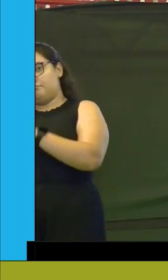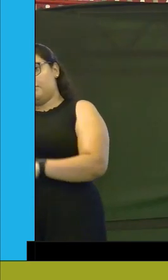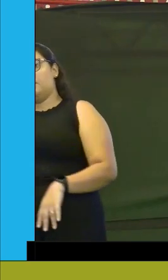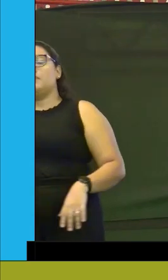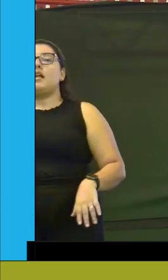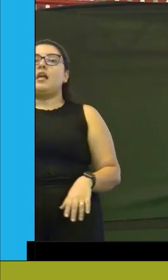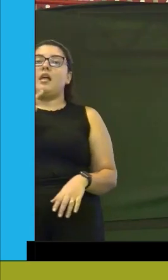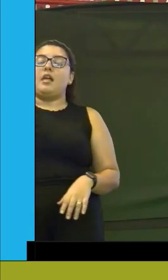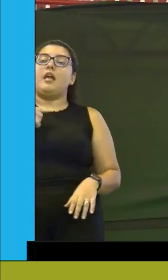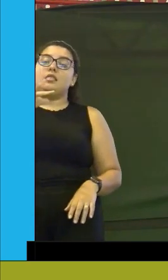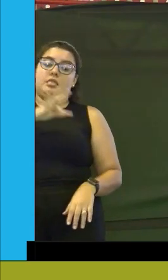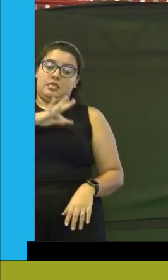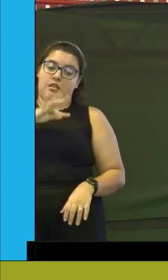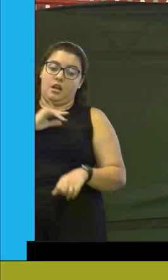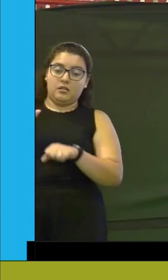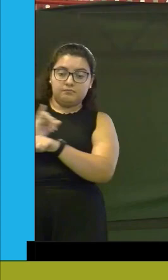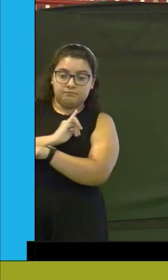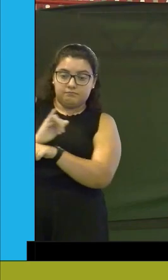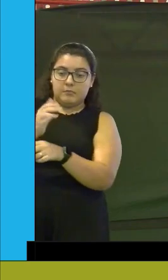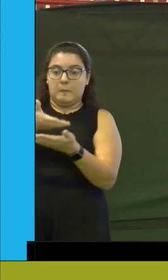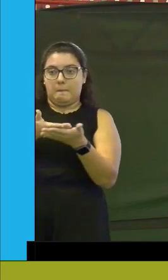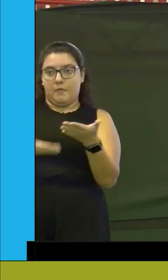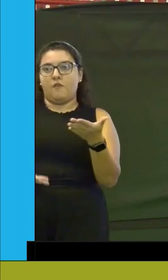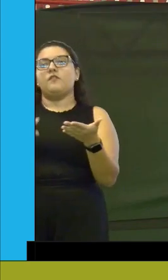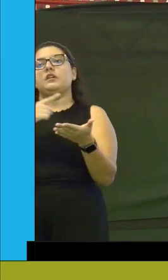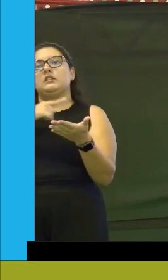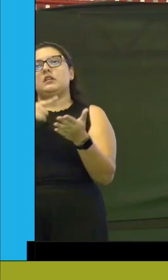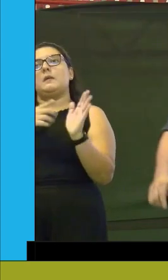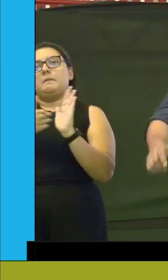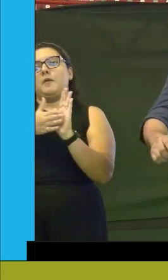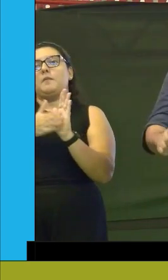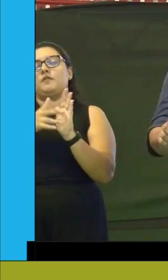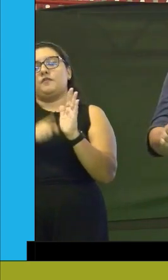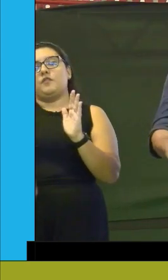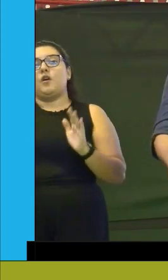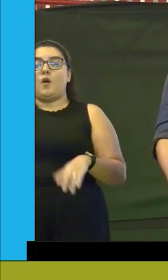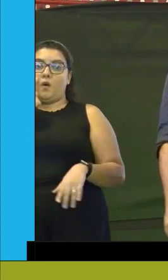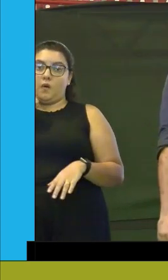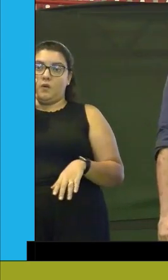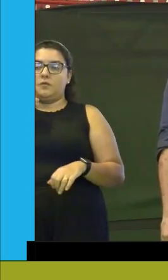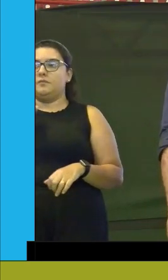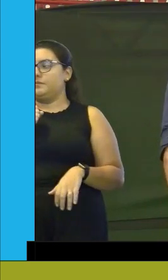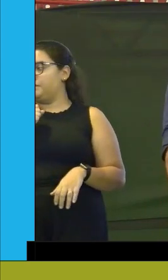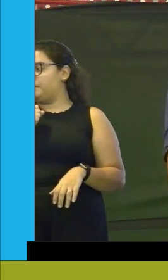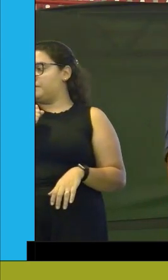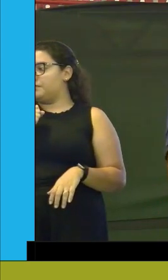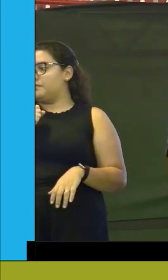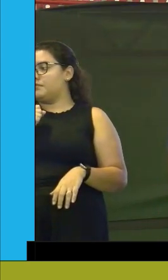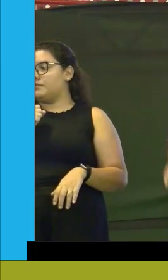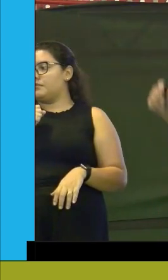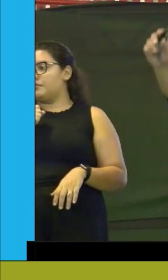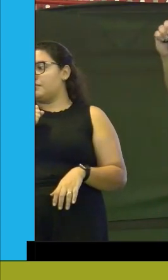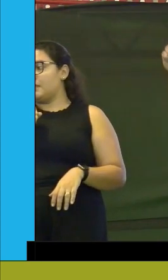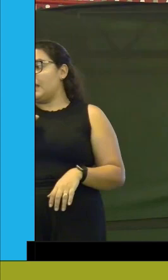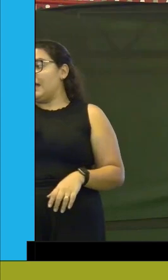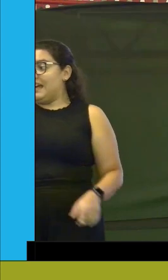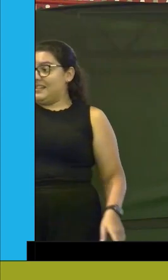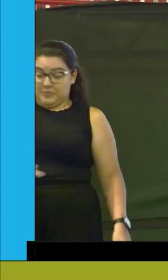as habilidades que a prova está propondo de vocês. Então, olha só. O Daniel, ele interpretou o